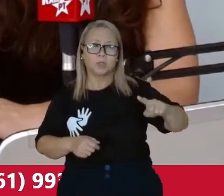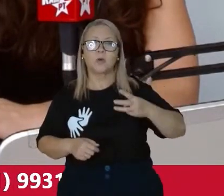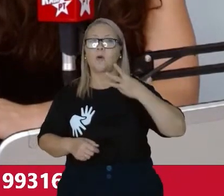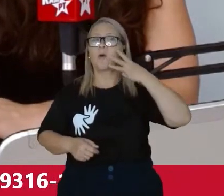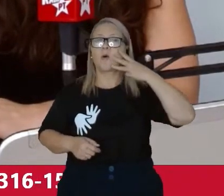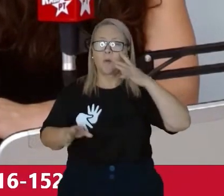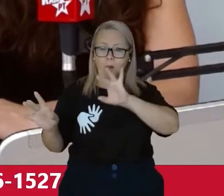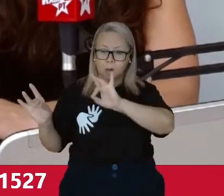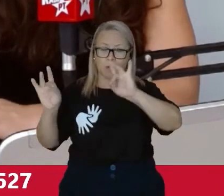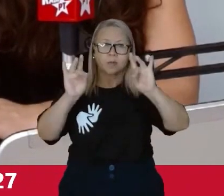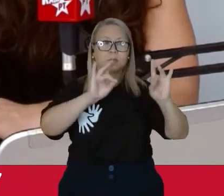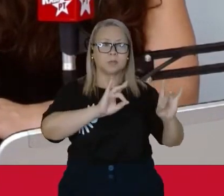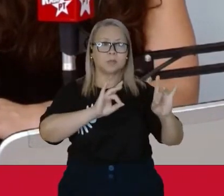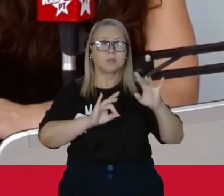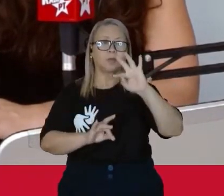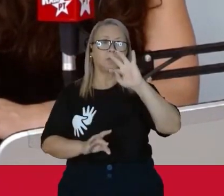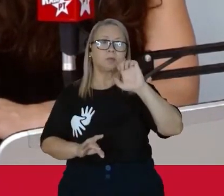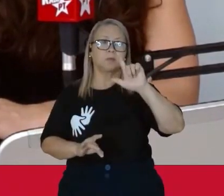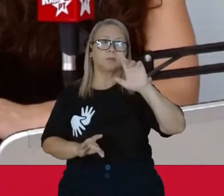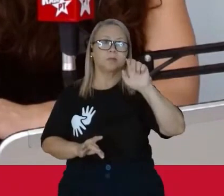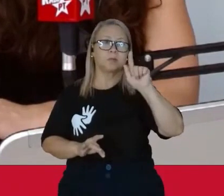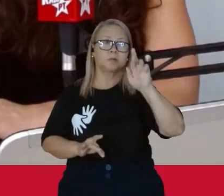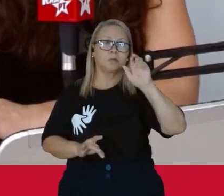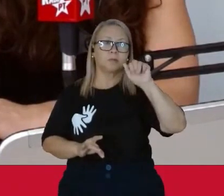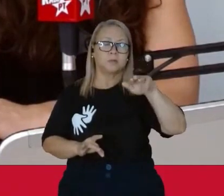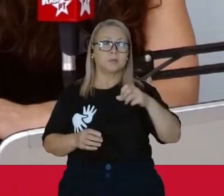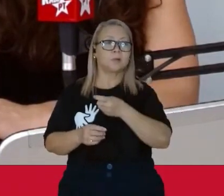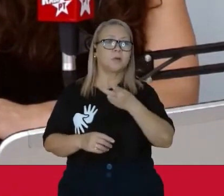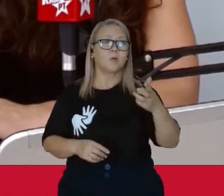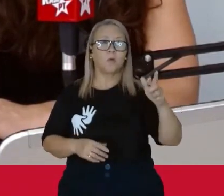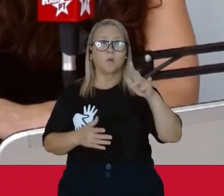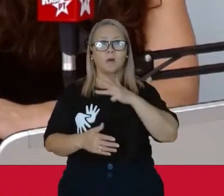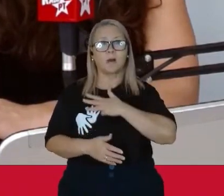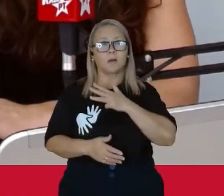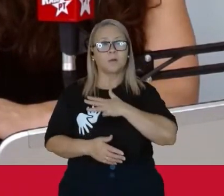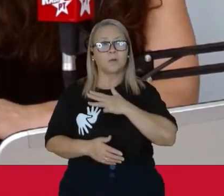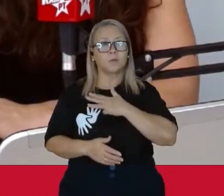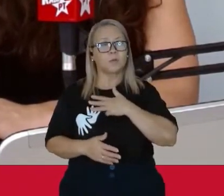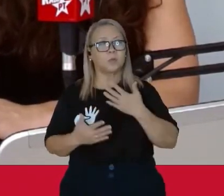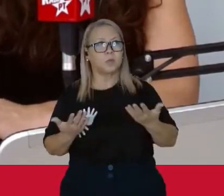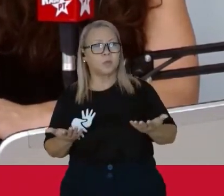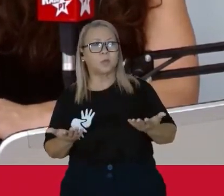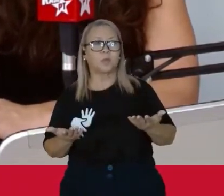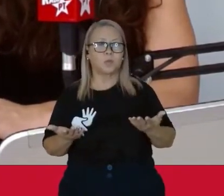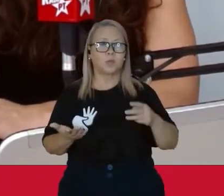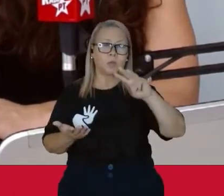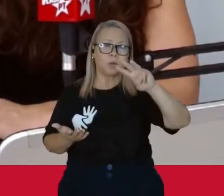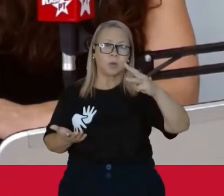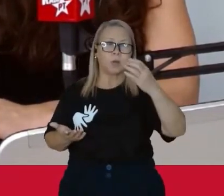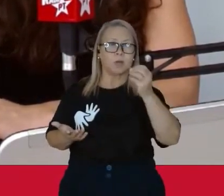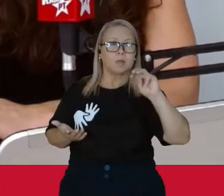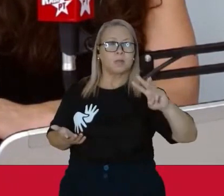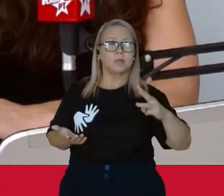de seguidores no Telegram, enquanto o presidente Lula, da última vez que eu vi, não lembro se estava com 30 mil ou